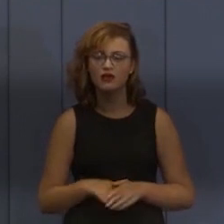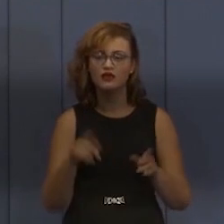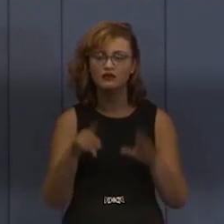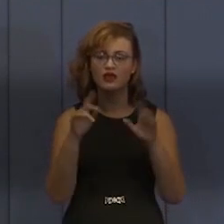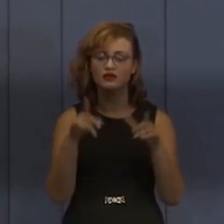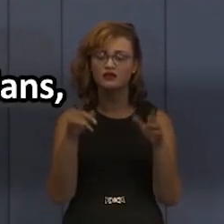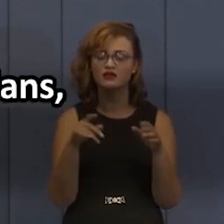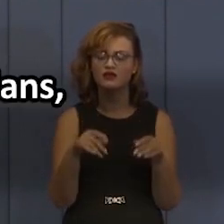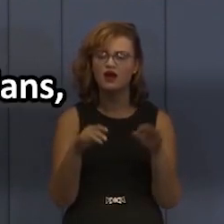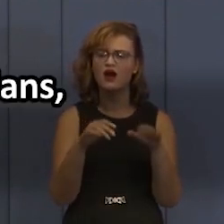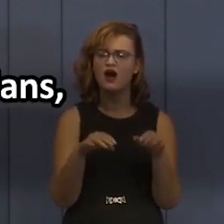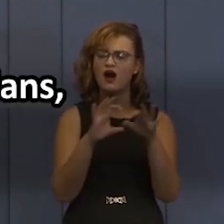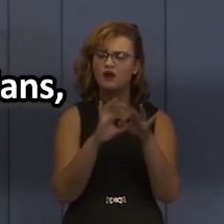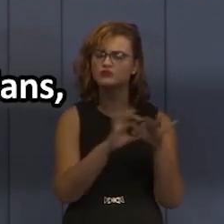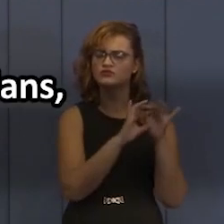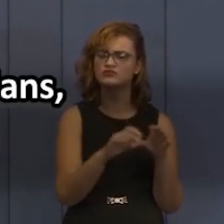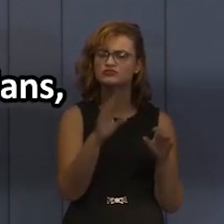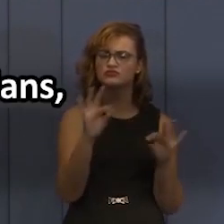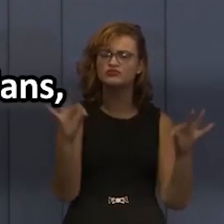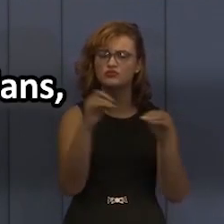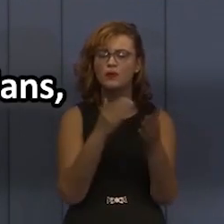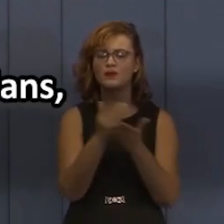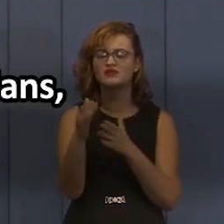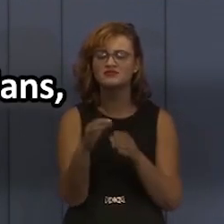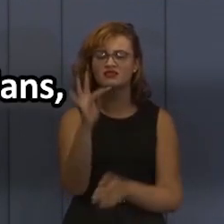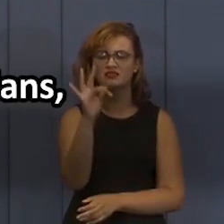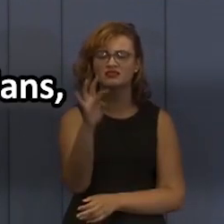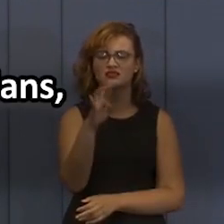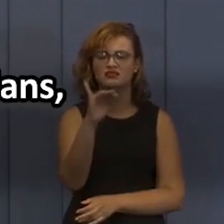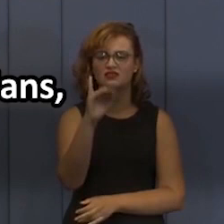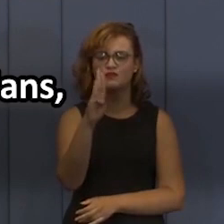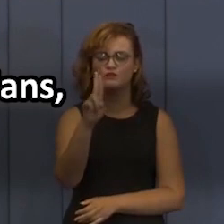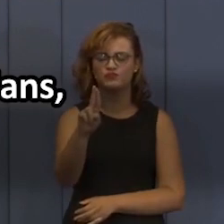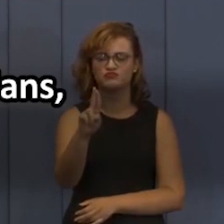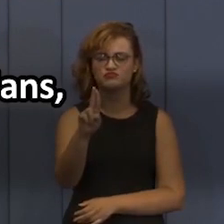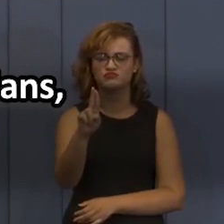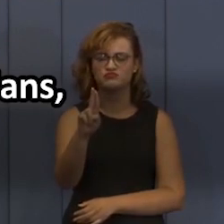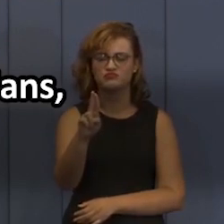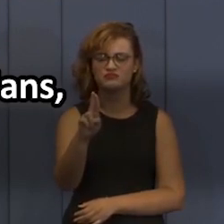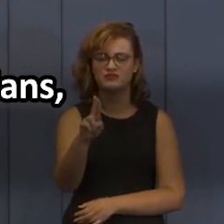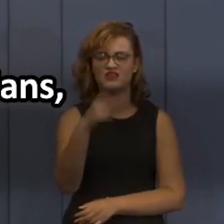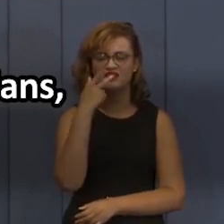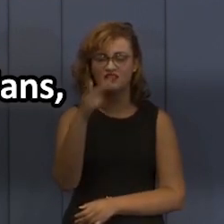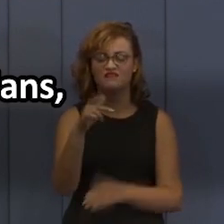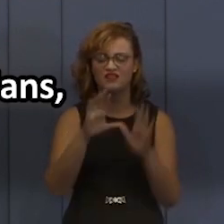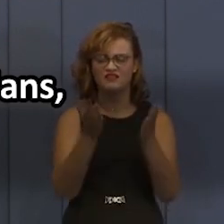entre famílias. E, através da união de clãs, de vários clãs, eu chego ao conceito de tribo.